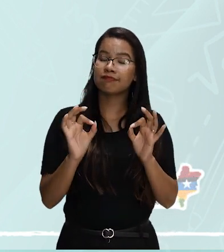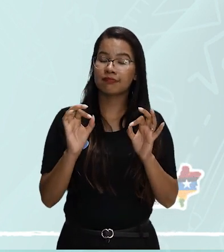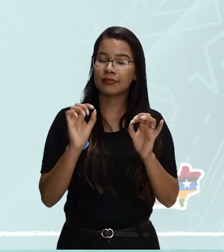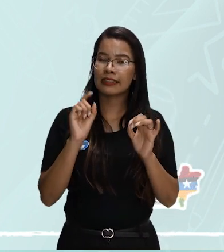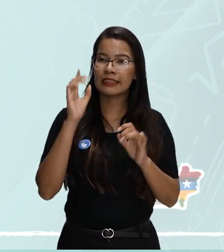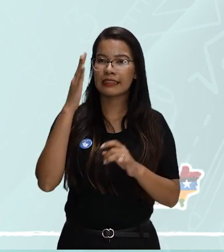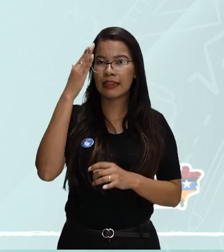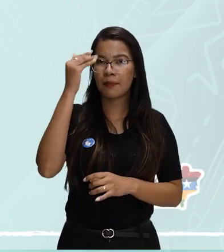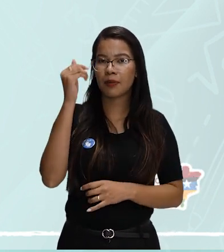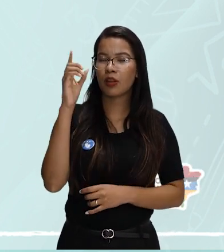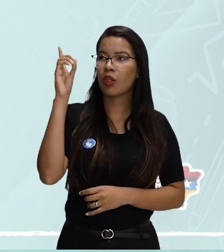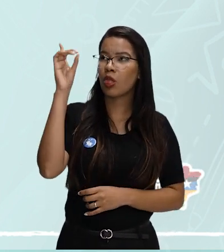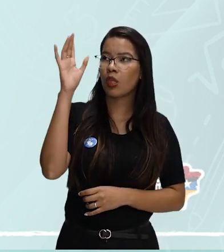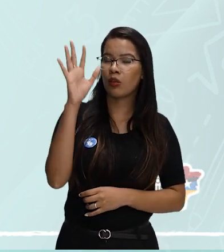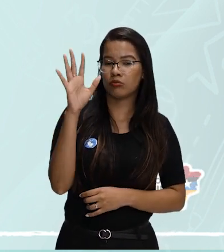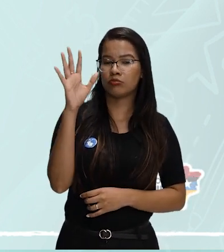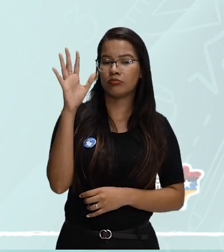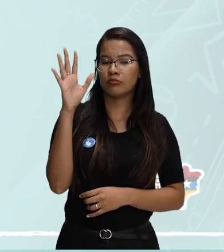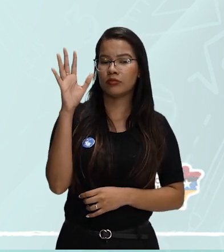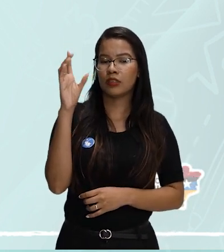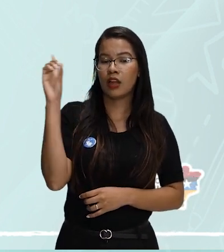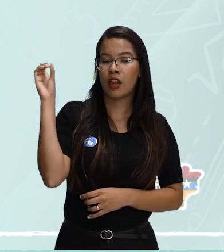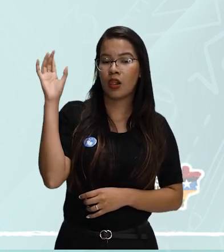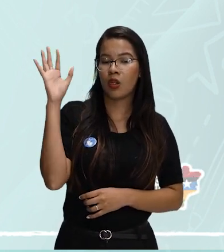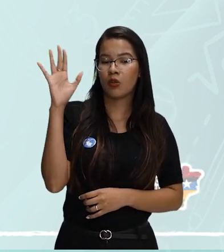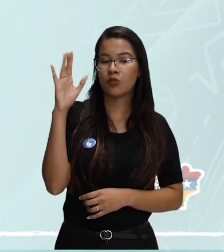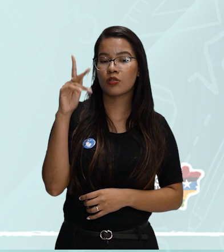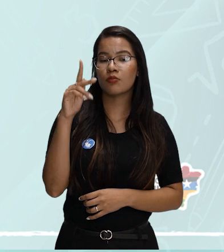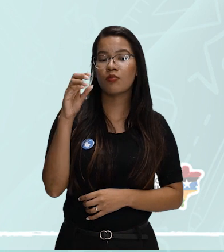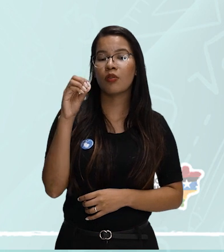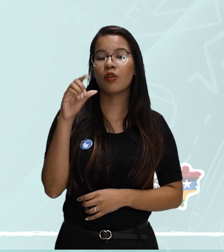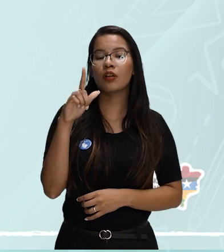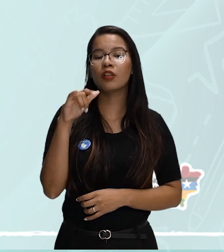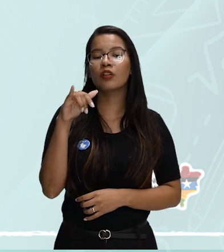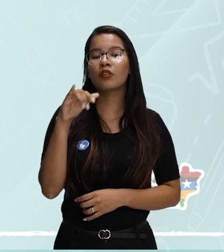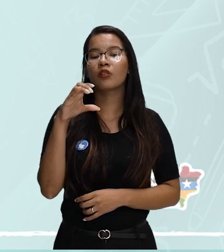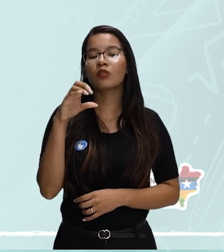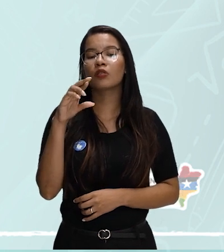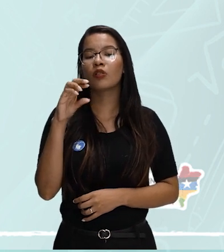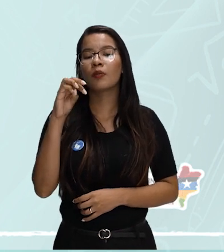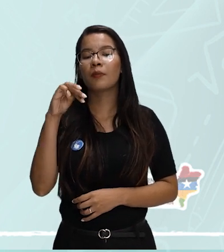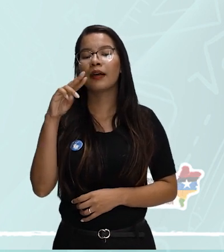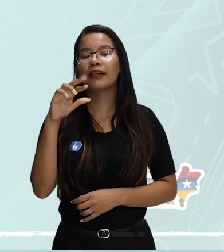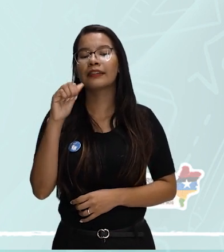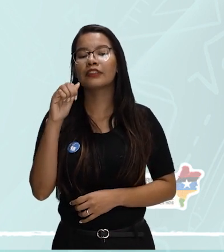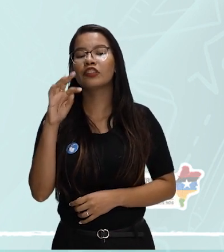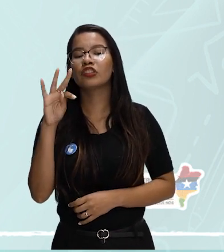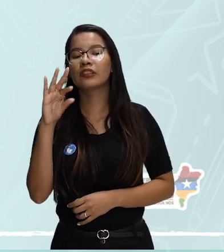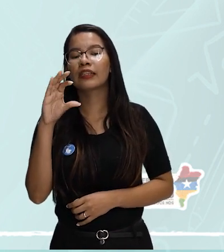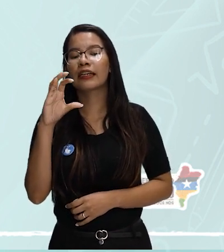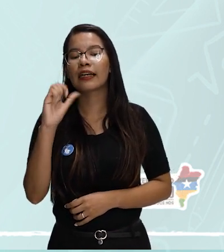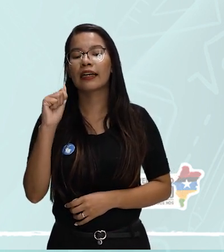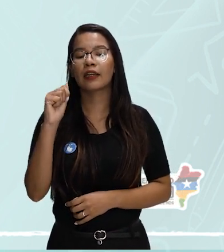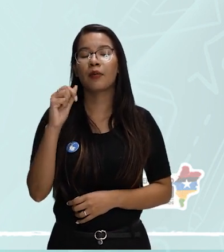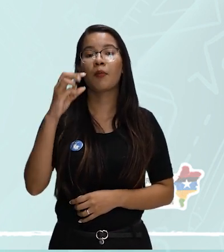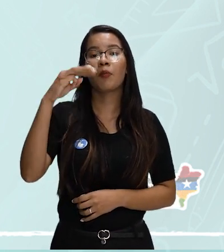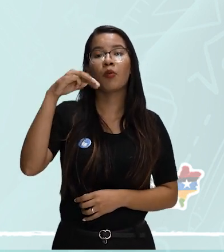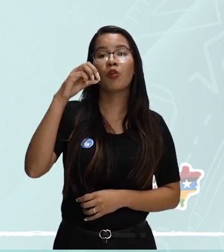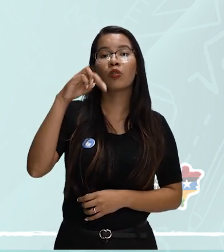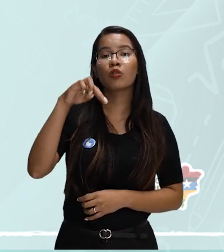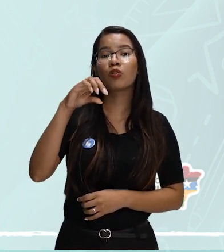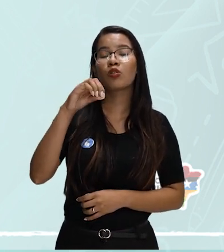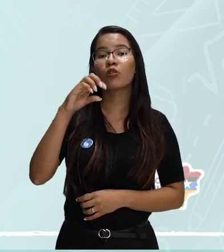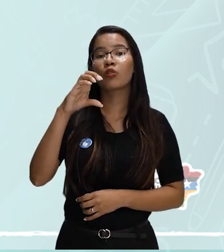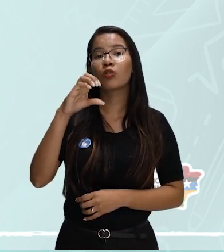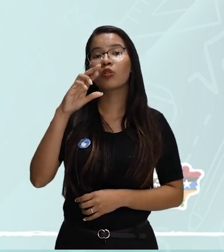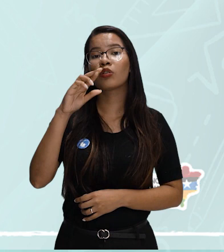monocromática e luz policromática, certo? A luz monocromática é aquela que tem apenas uma cor, um comprimento de